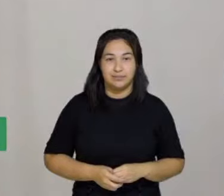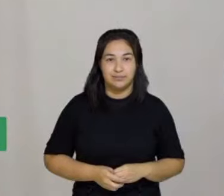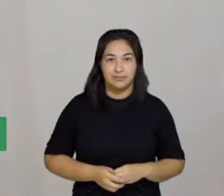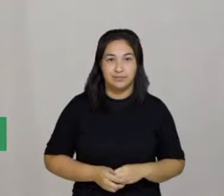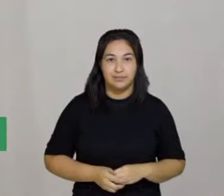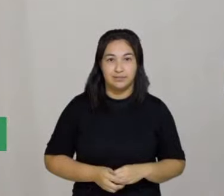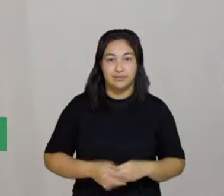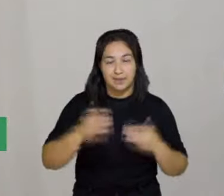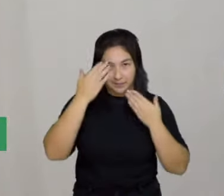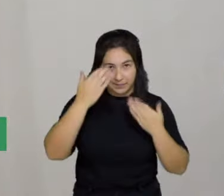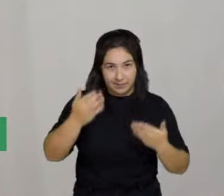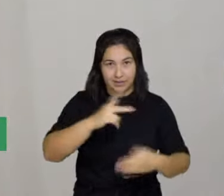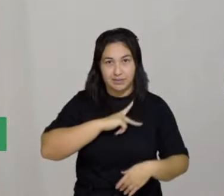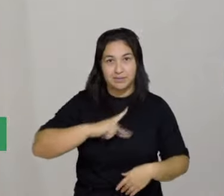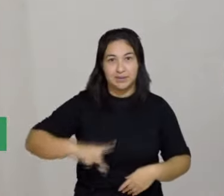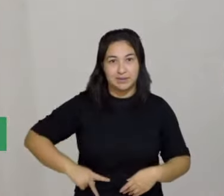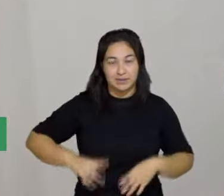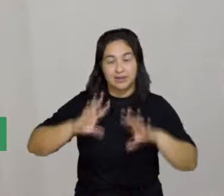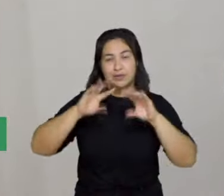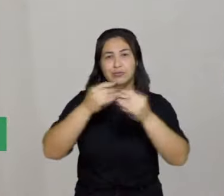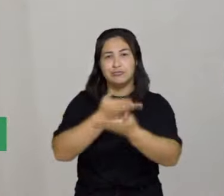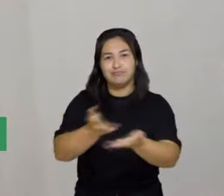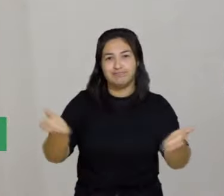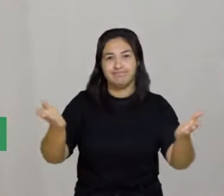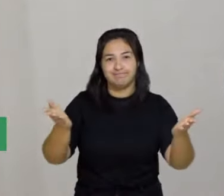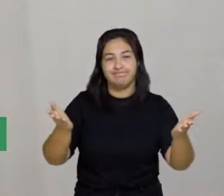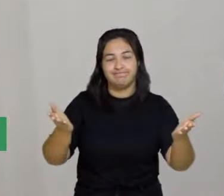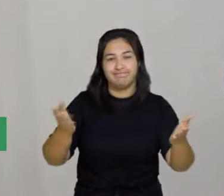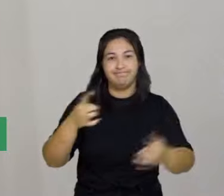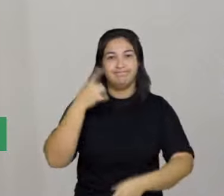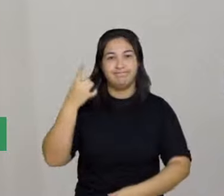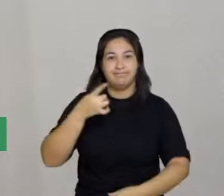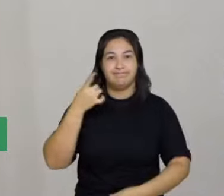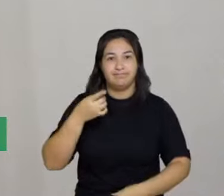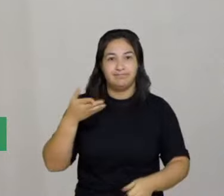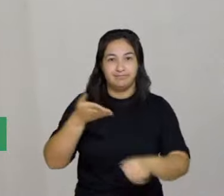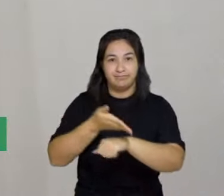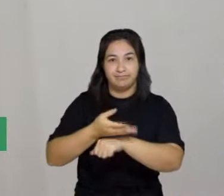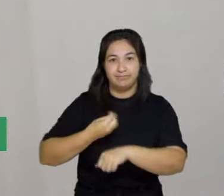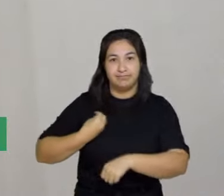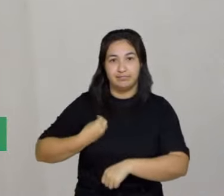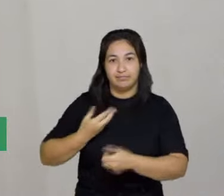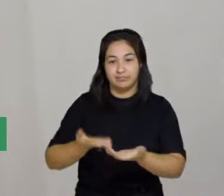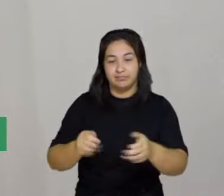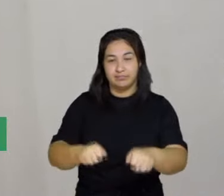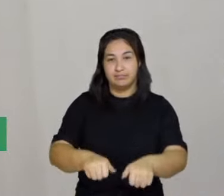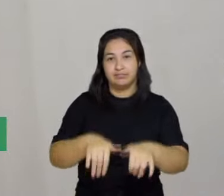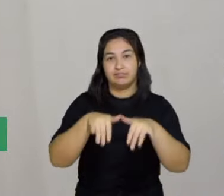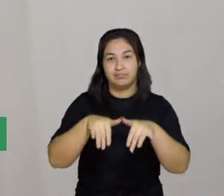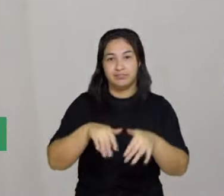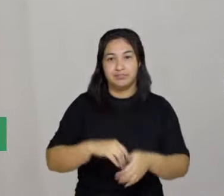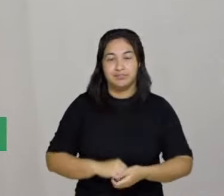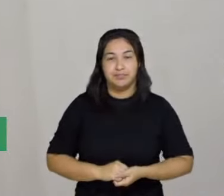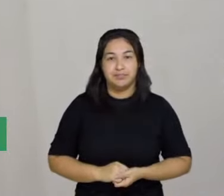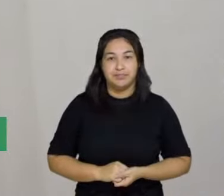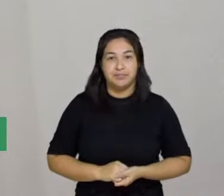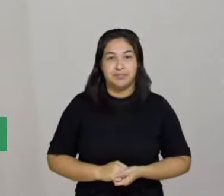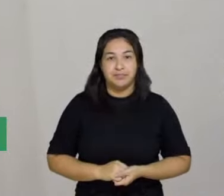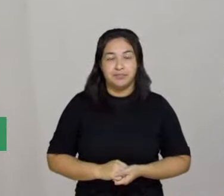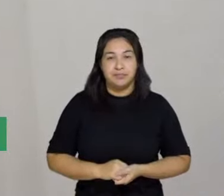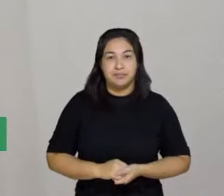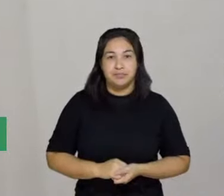Obrigado, senhor presidente, aos meus colegas deputados e deputadas que aqui estão presentes nessa sessão de hoje. Eu venho